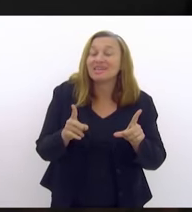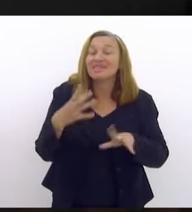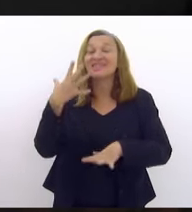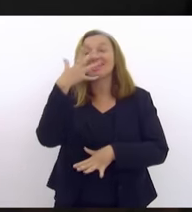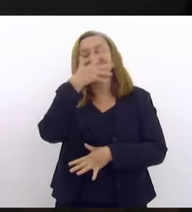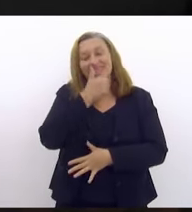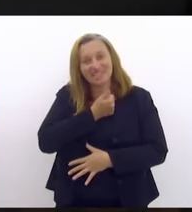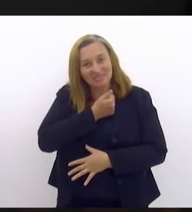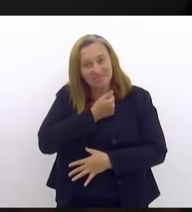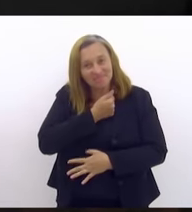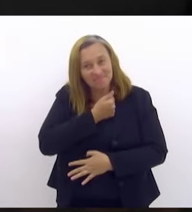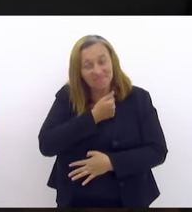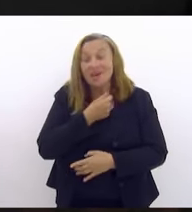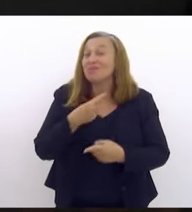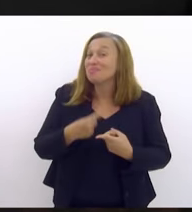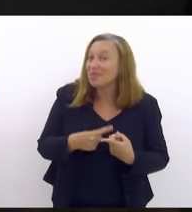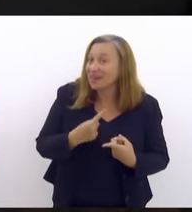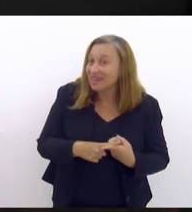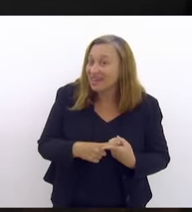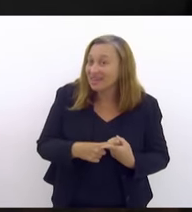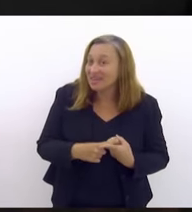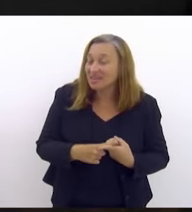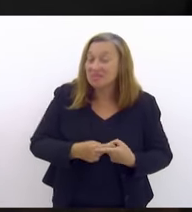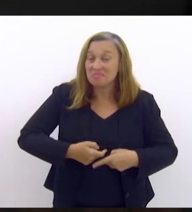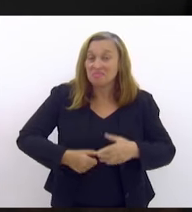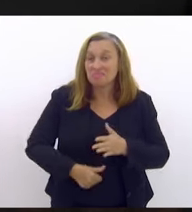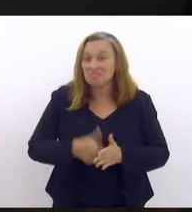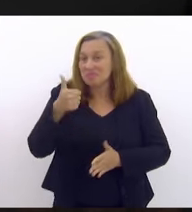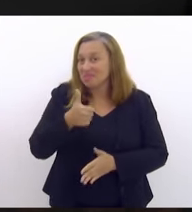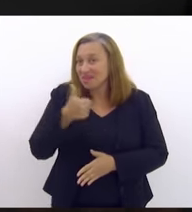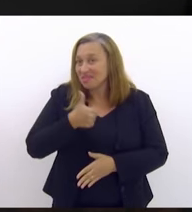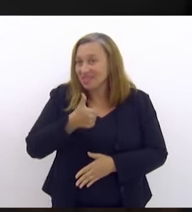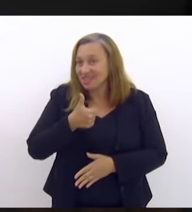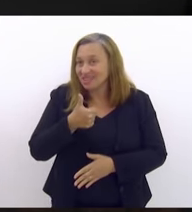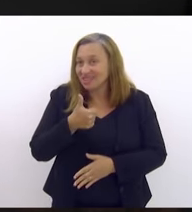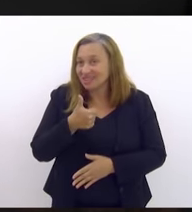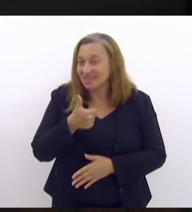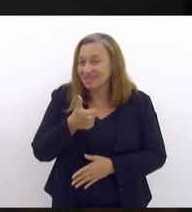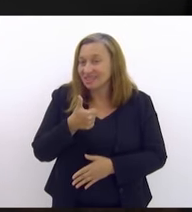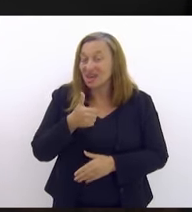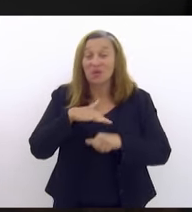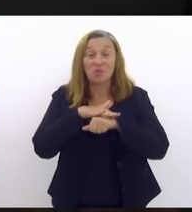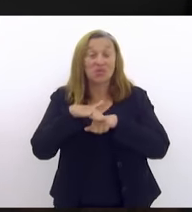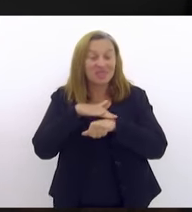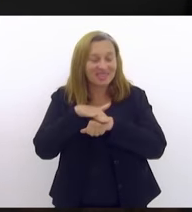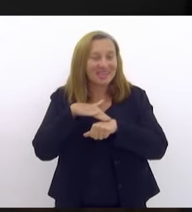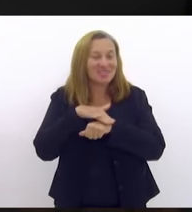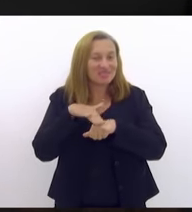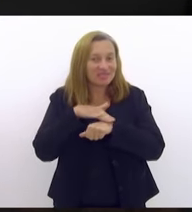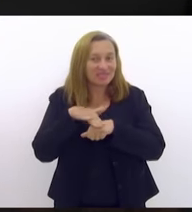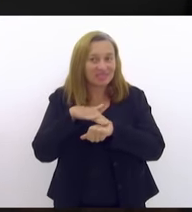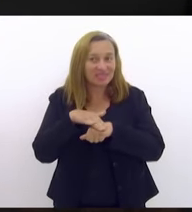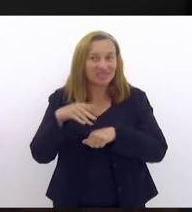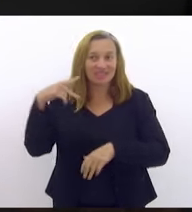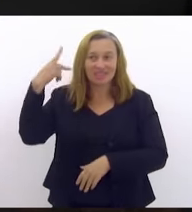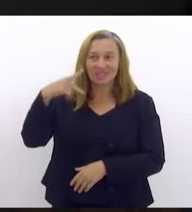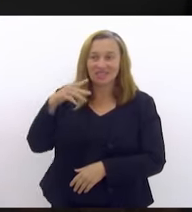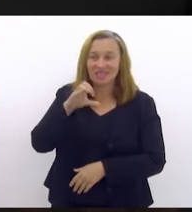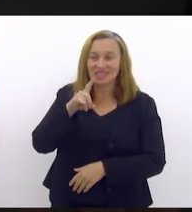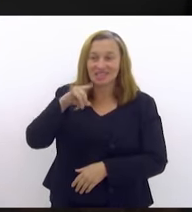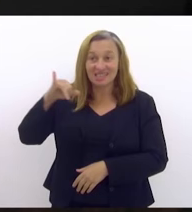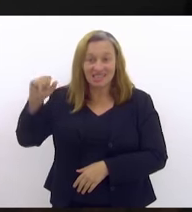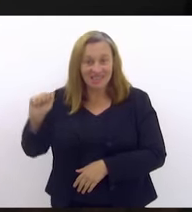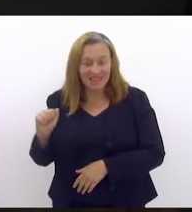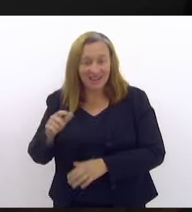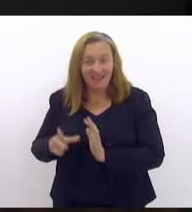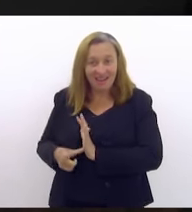bonita, porque pela primeira vez eu conversava isso com a vereadora Cecília mais